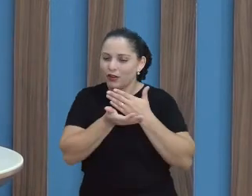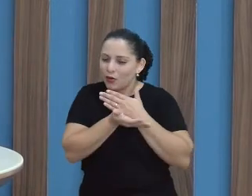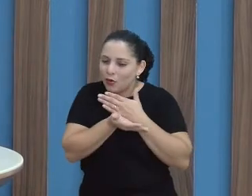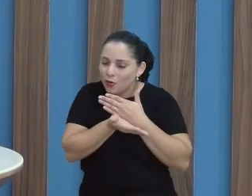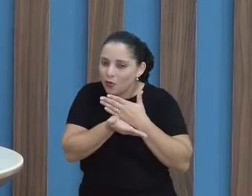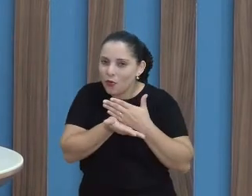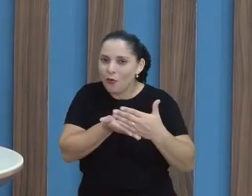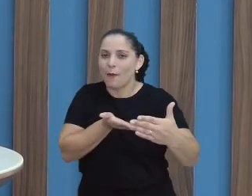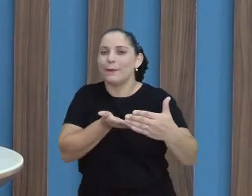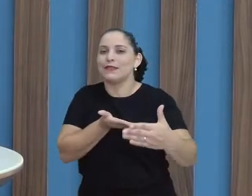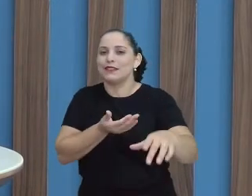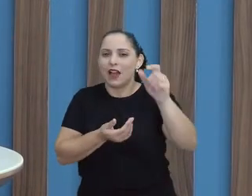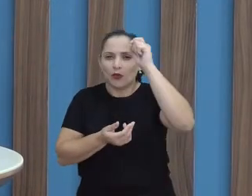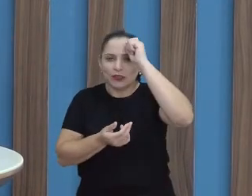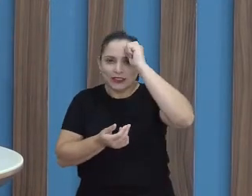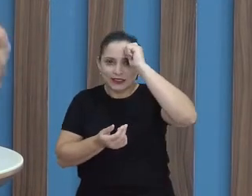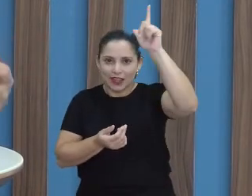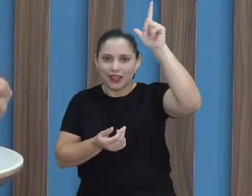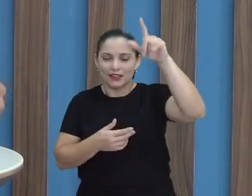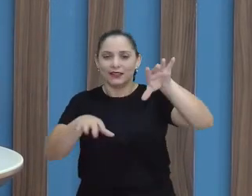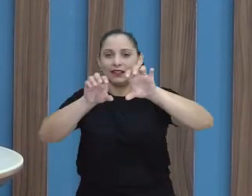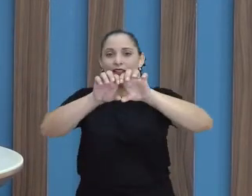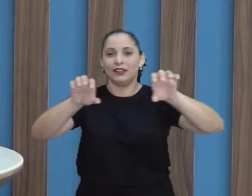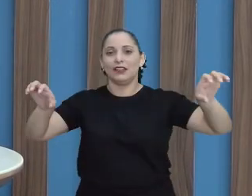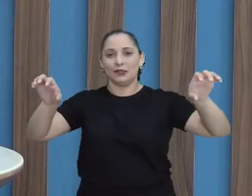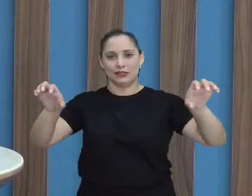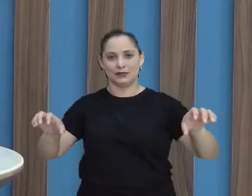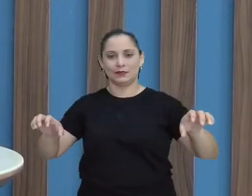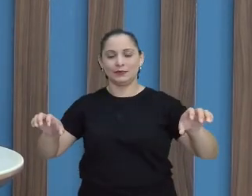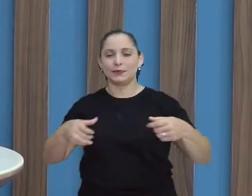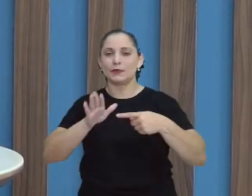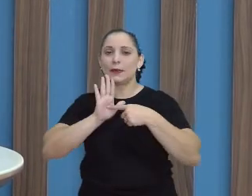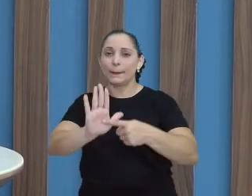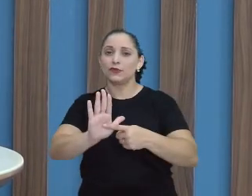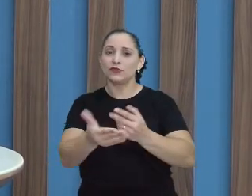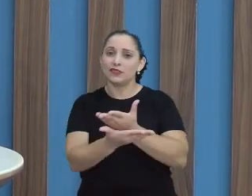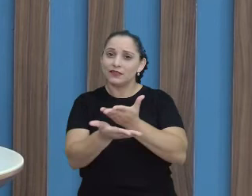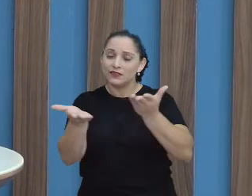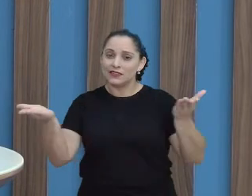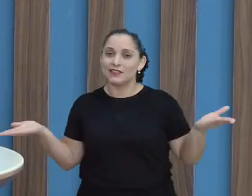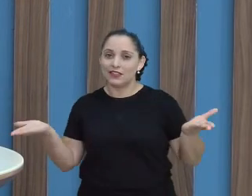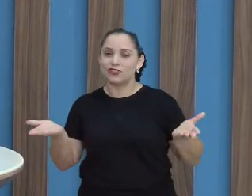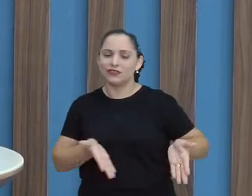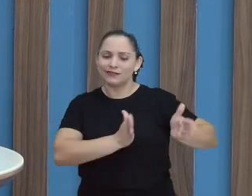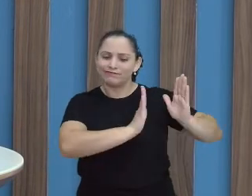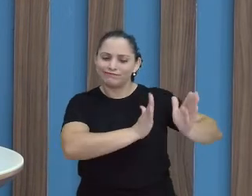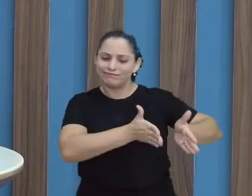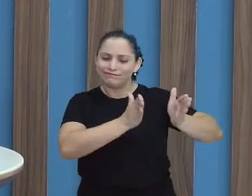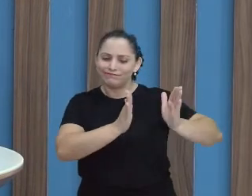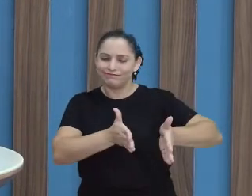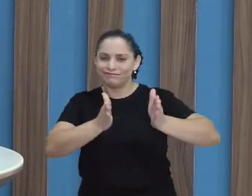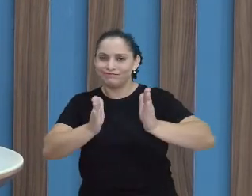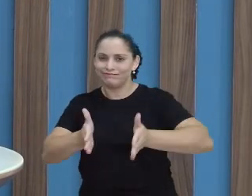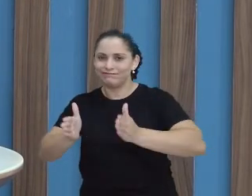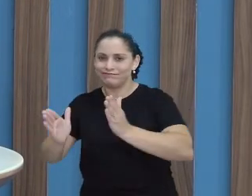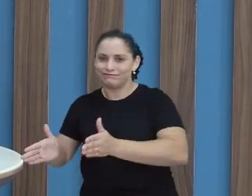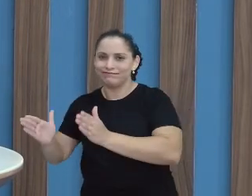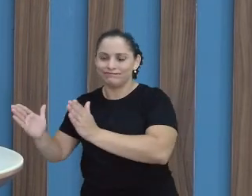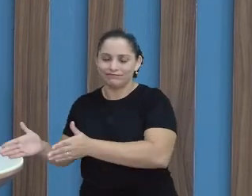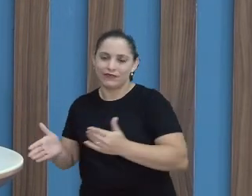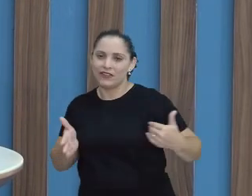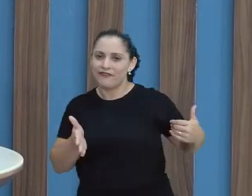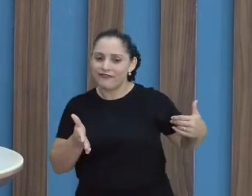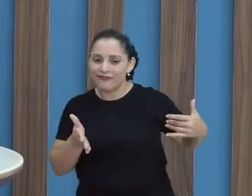né, com essa ideia da equação, tá? Para mostrar para vocês, aos poucos a gente vai evoluindo